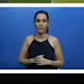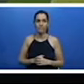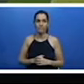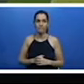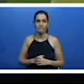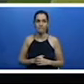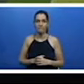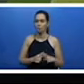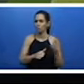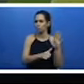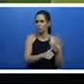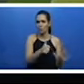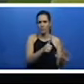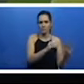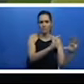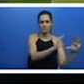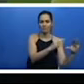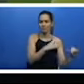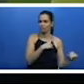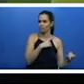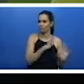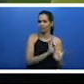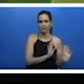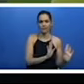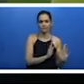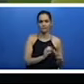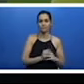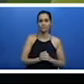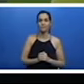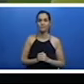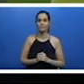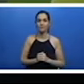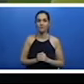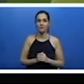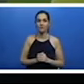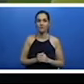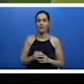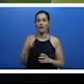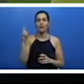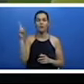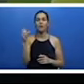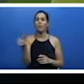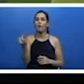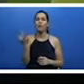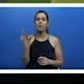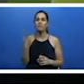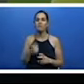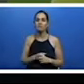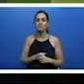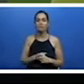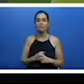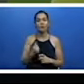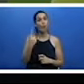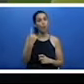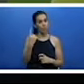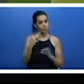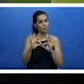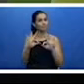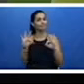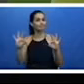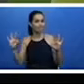Então aqui eu não consigo montar nenhuma. Aqui eu consigo montar quantas? Uma corda